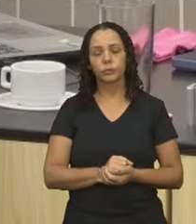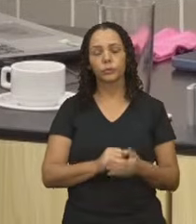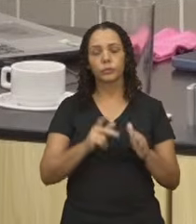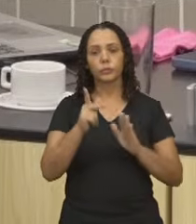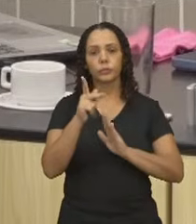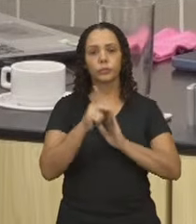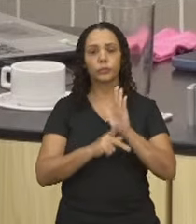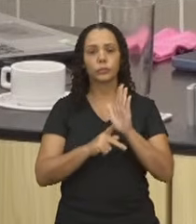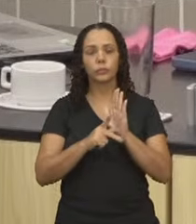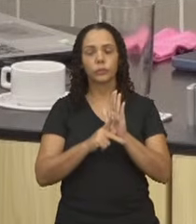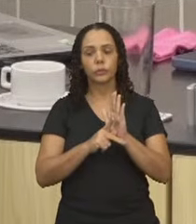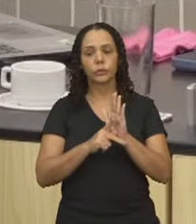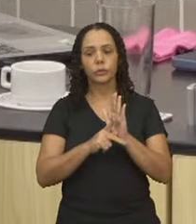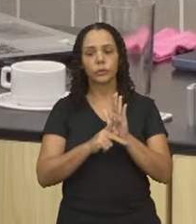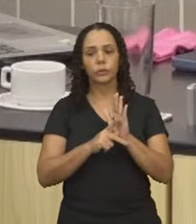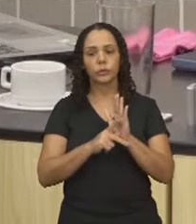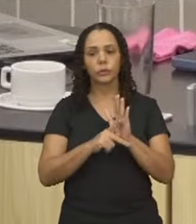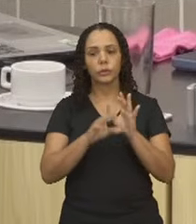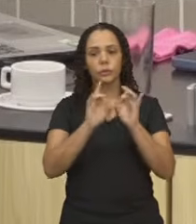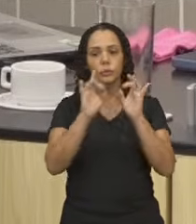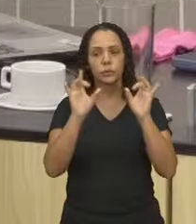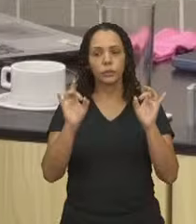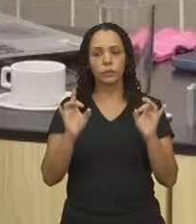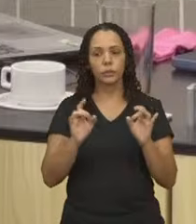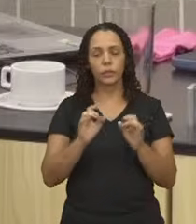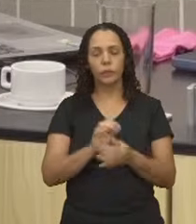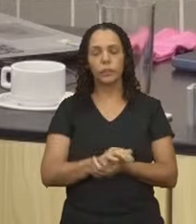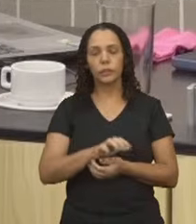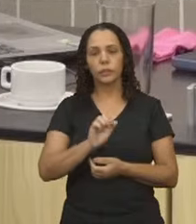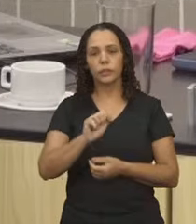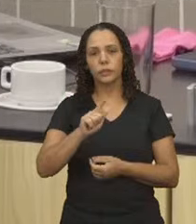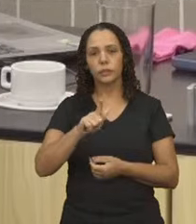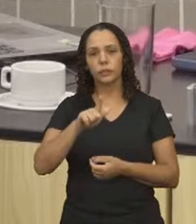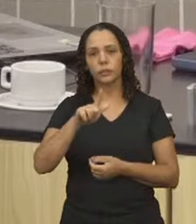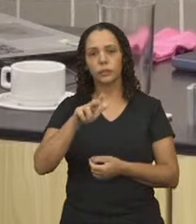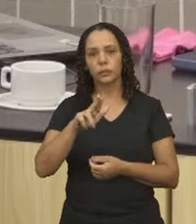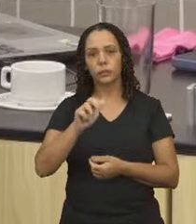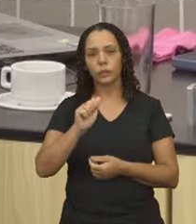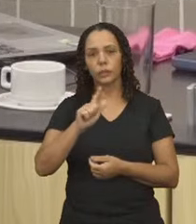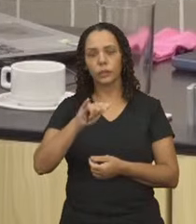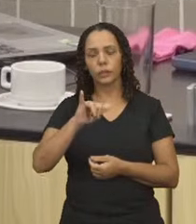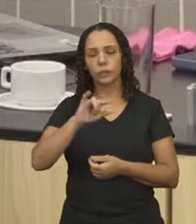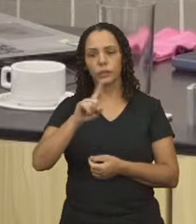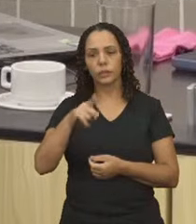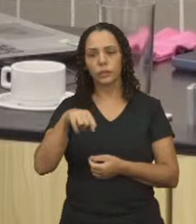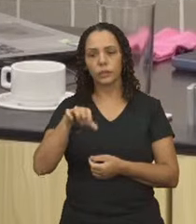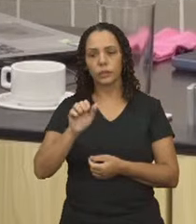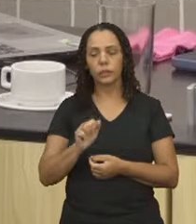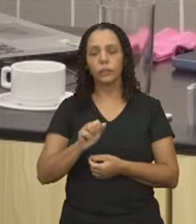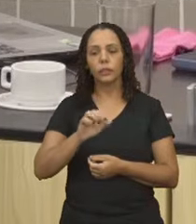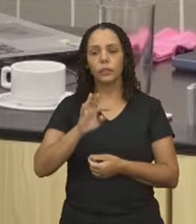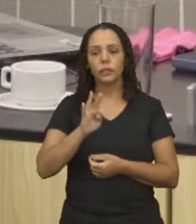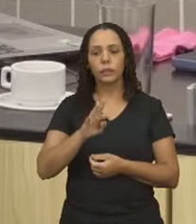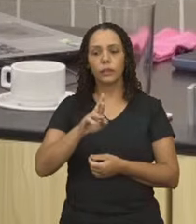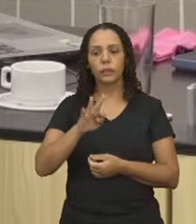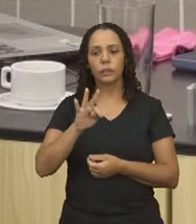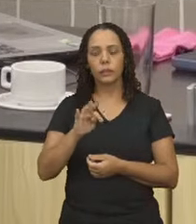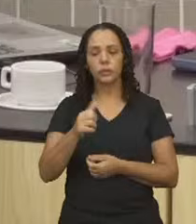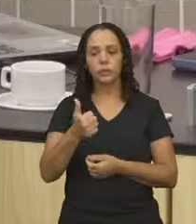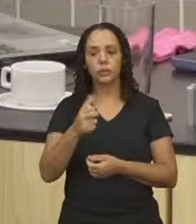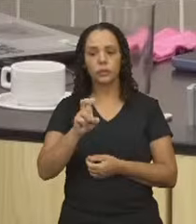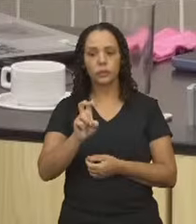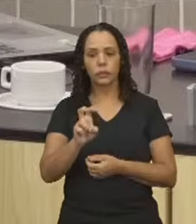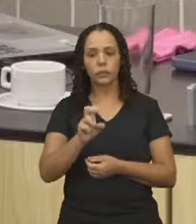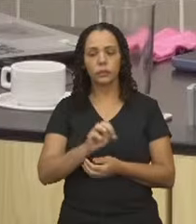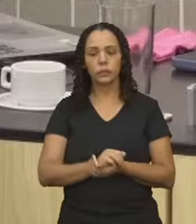projeto Especializa Equaliza do TRT 15. Em